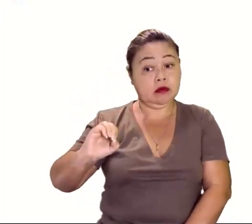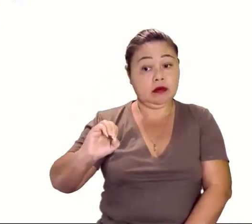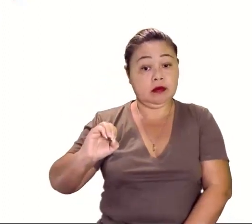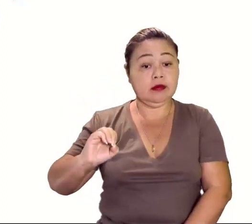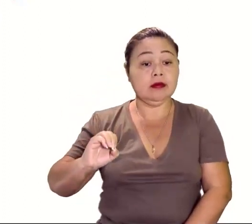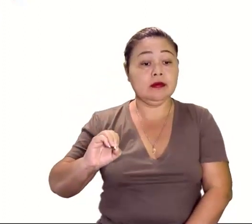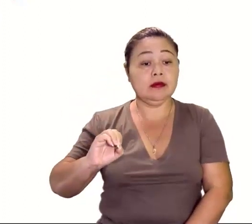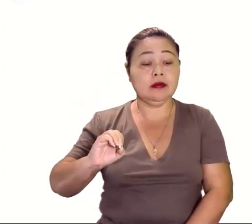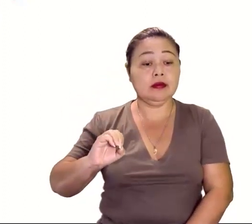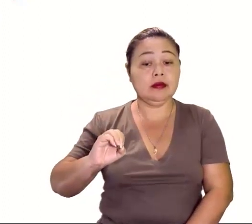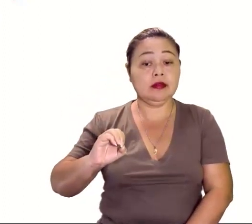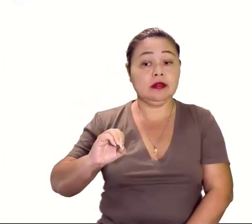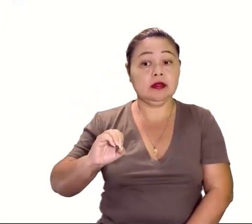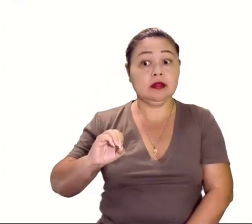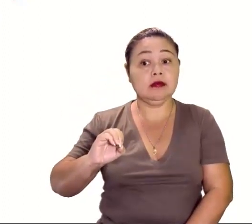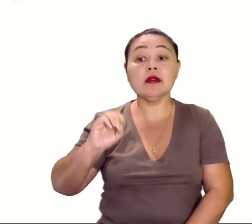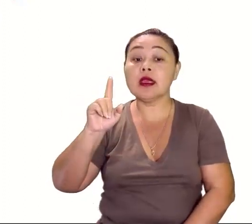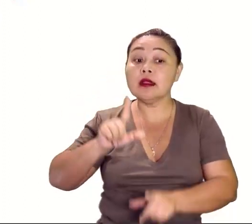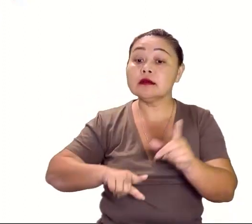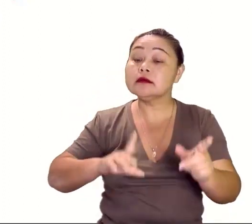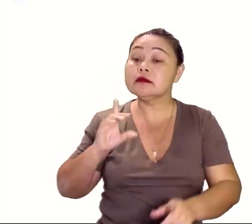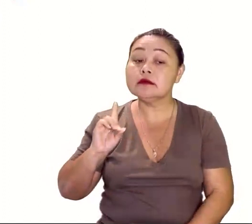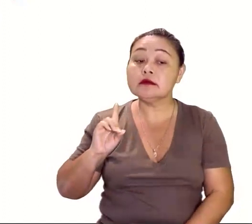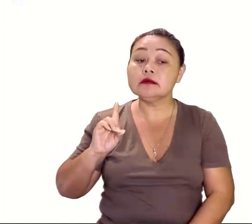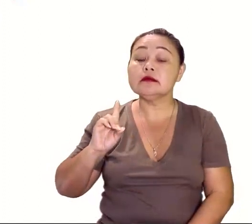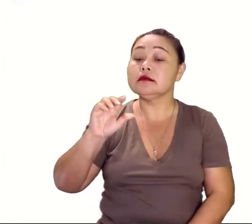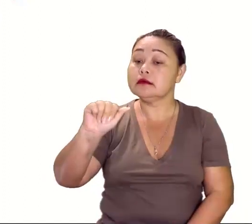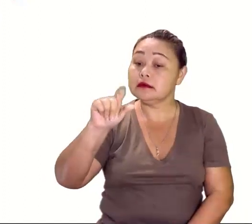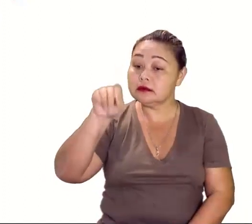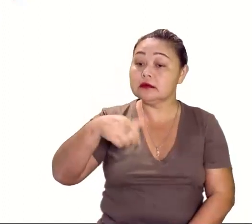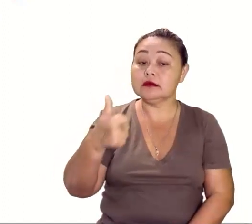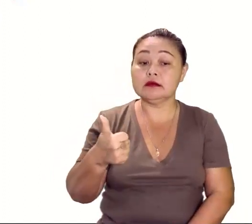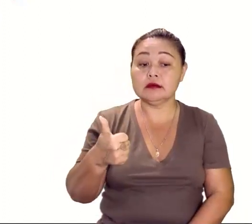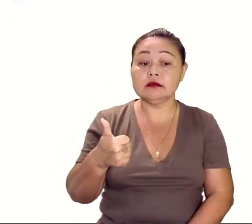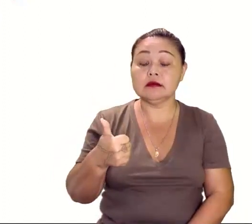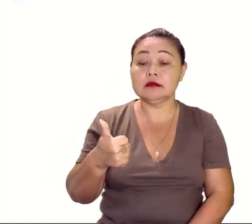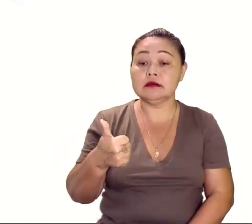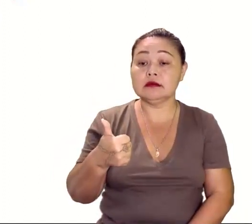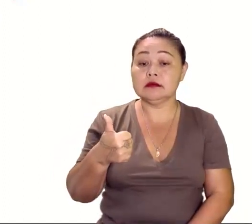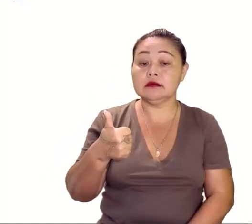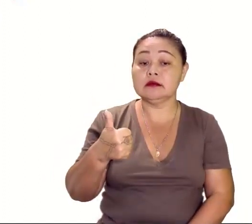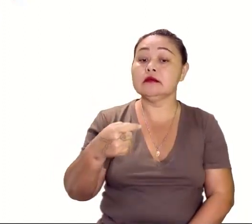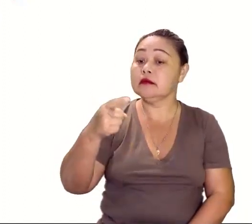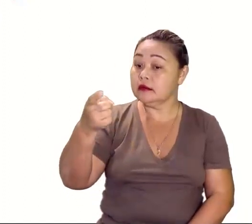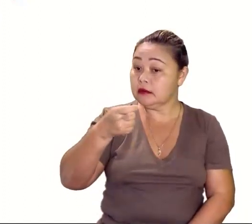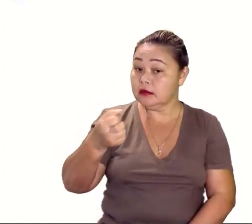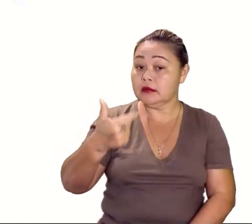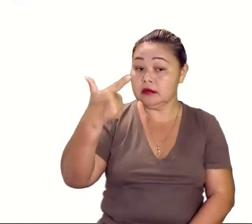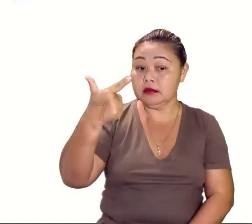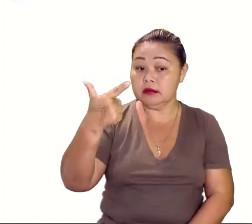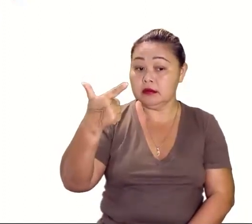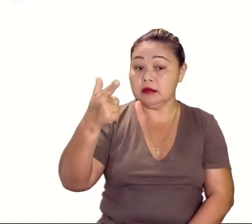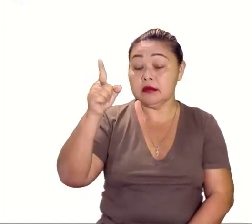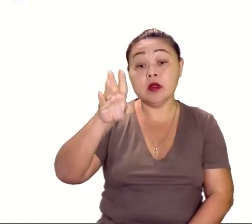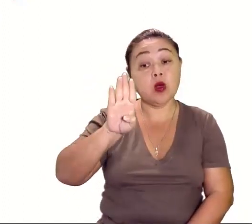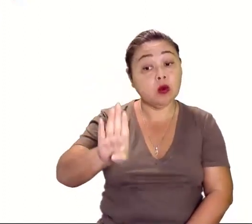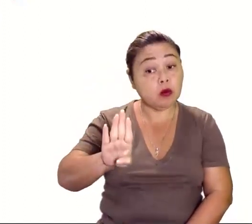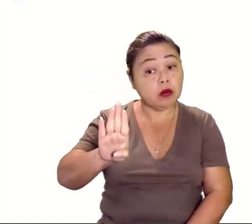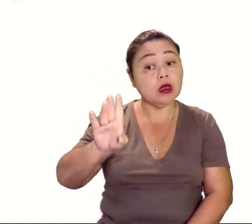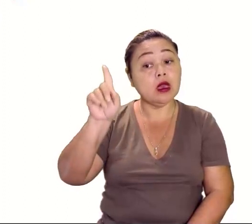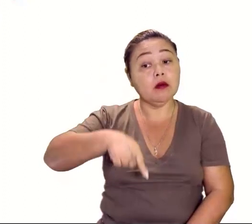Isso. Letra D. O A é 1. O A é 1, então x ao quadrado. O B é